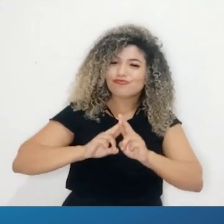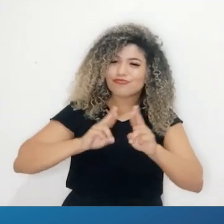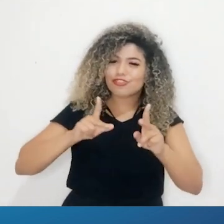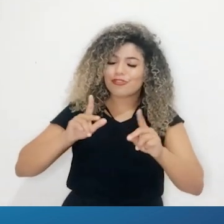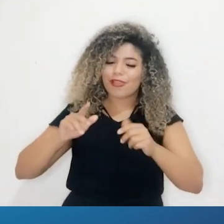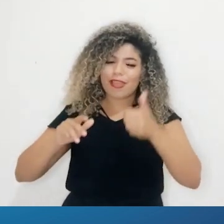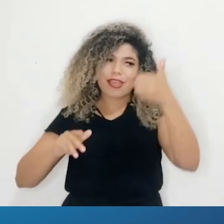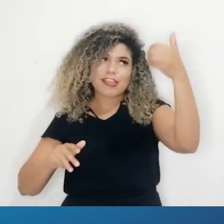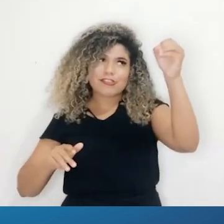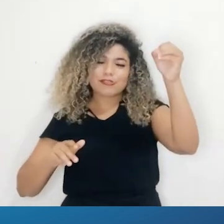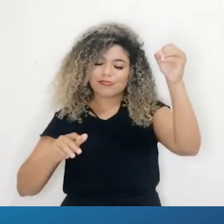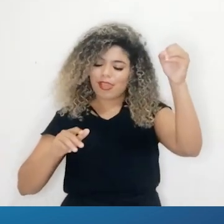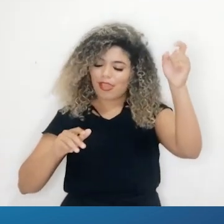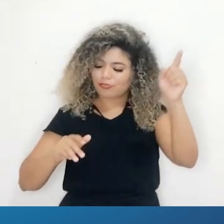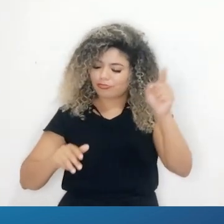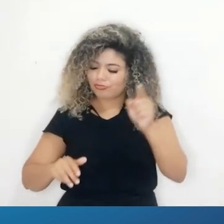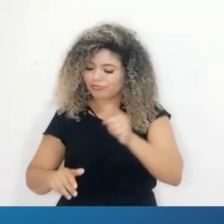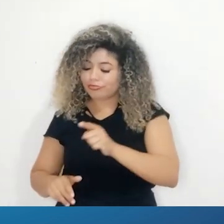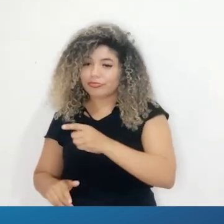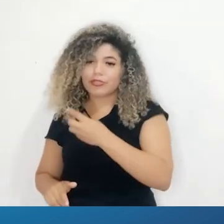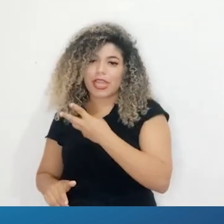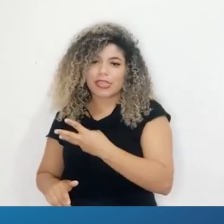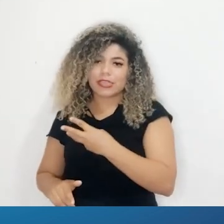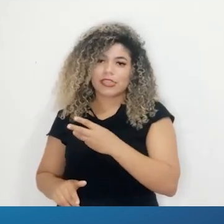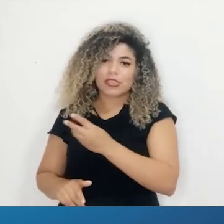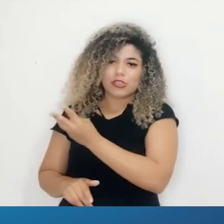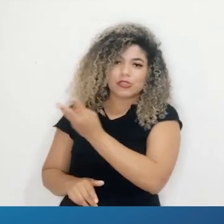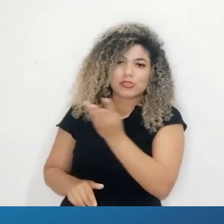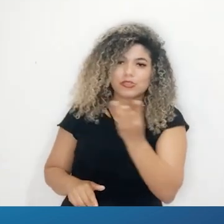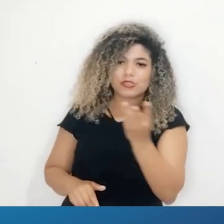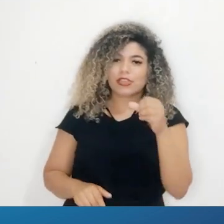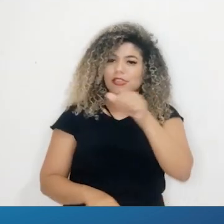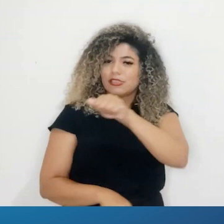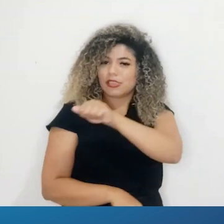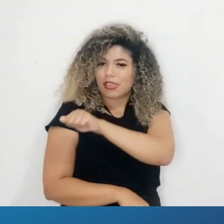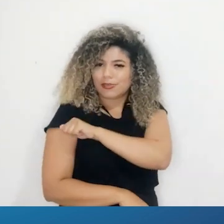amplitude das notas tiradas por esses três alunos